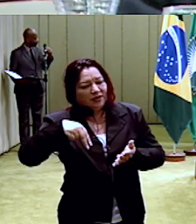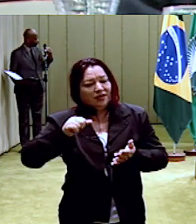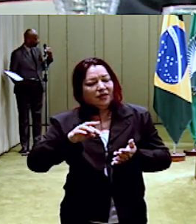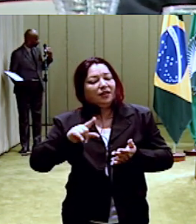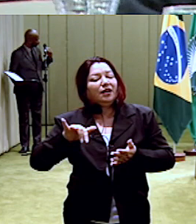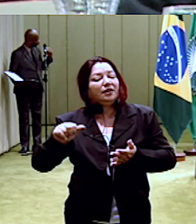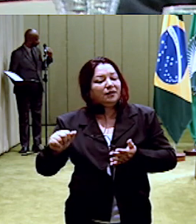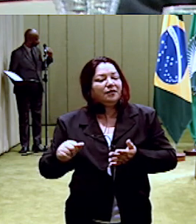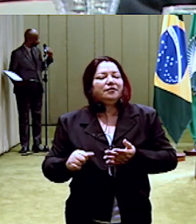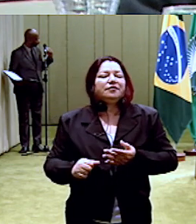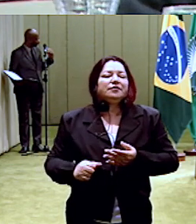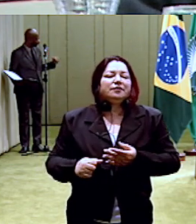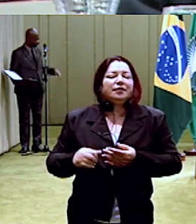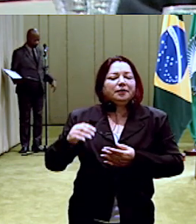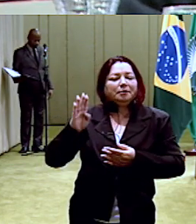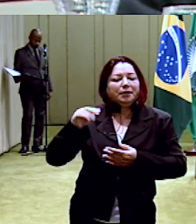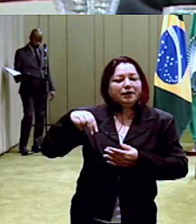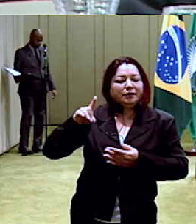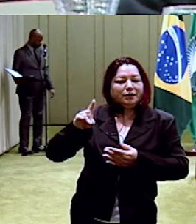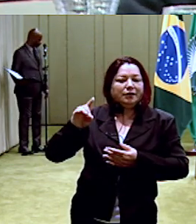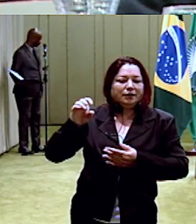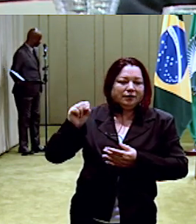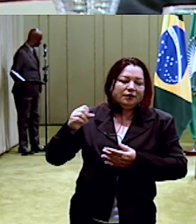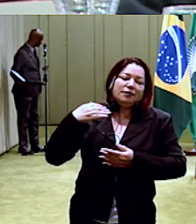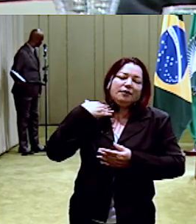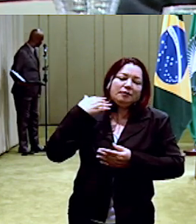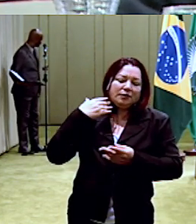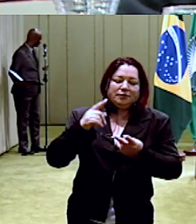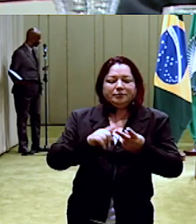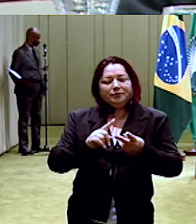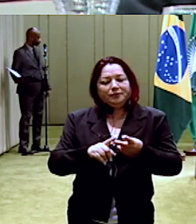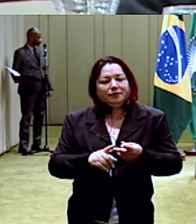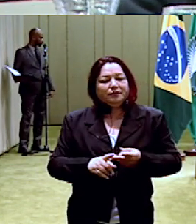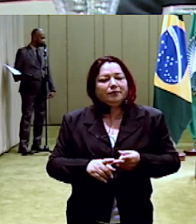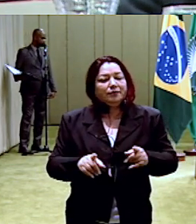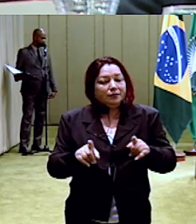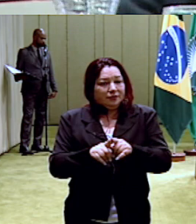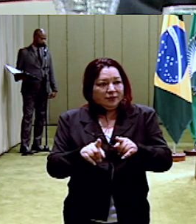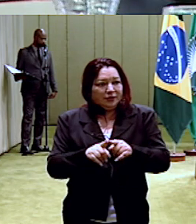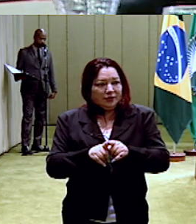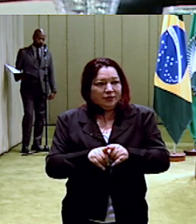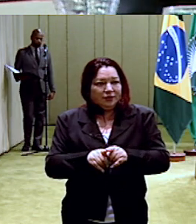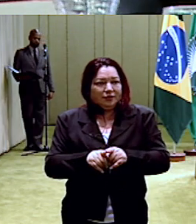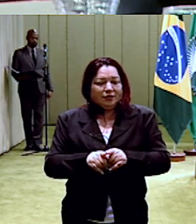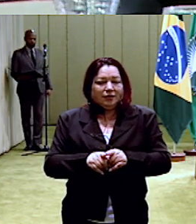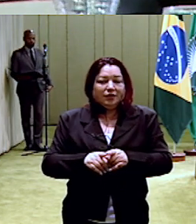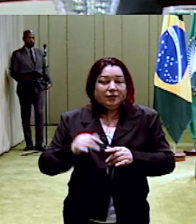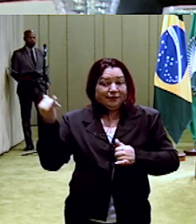né, das questões do BNDES. E aí aproveito para chamar a atenção para um